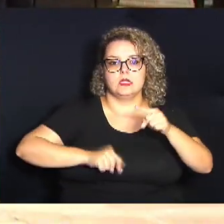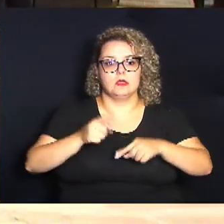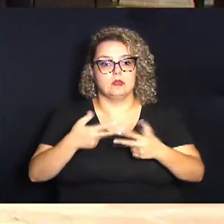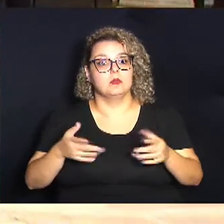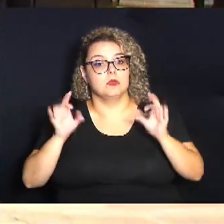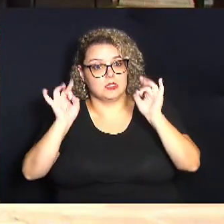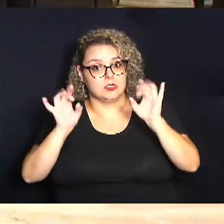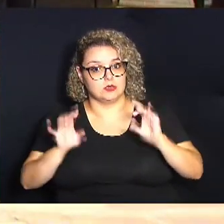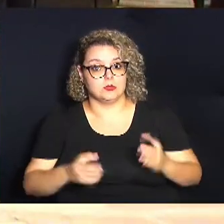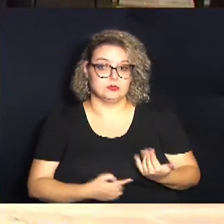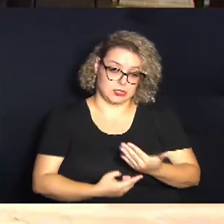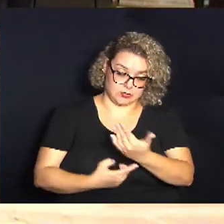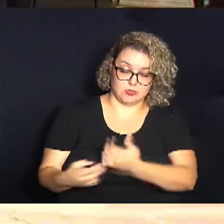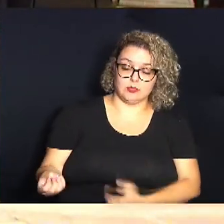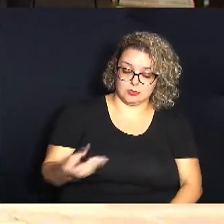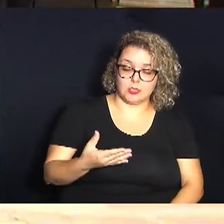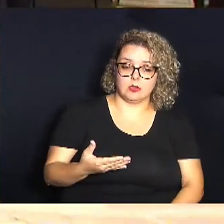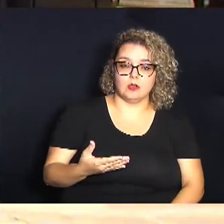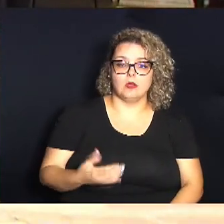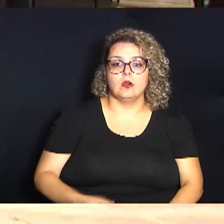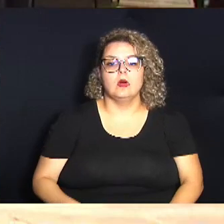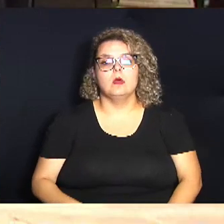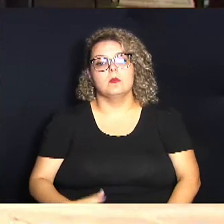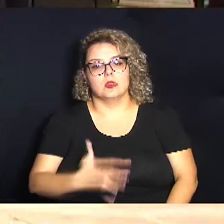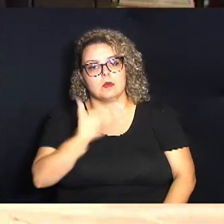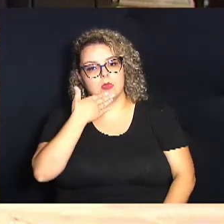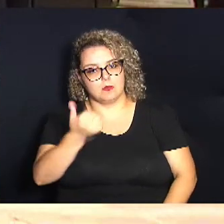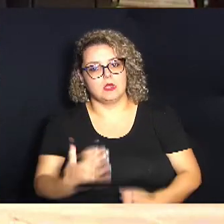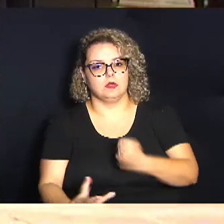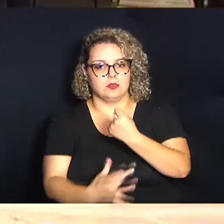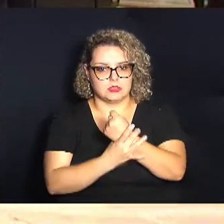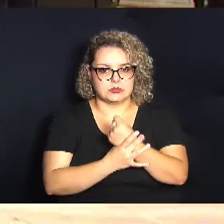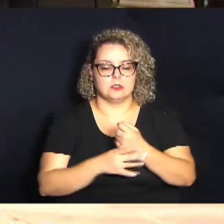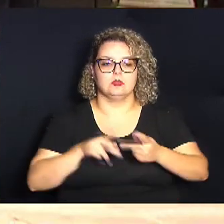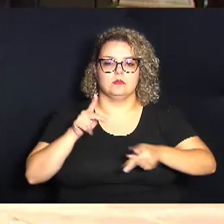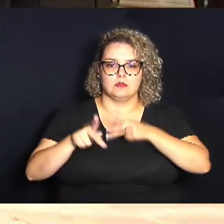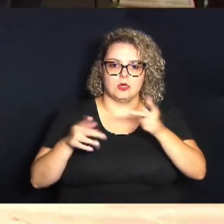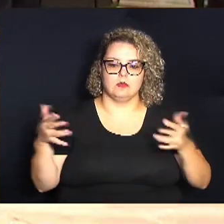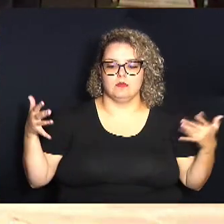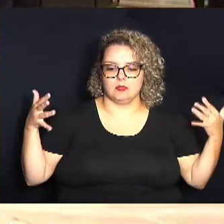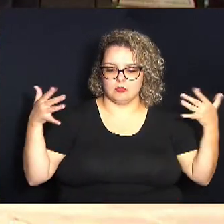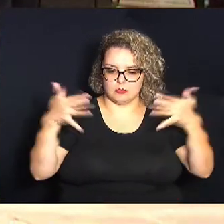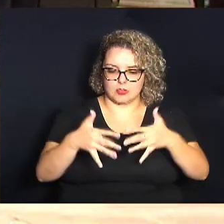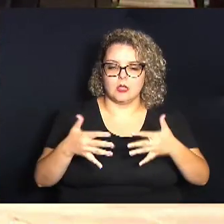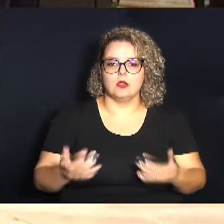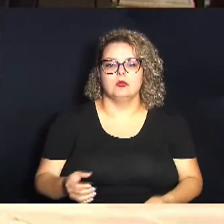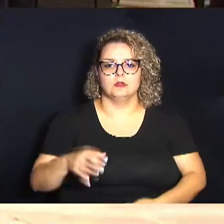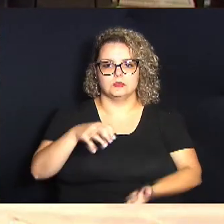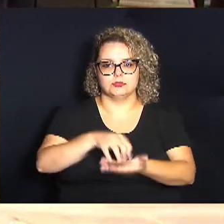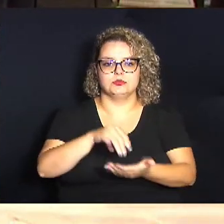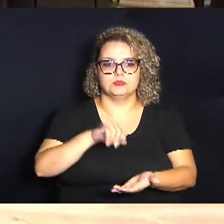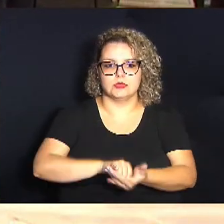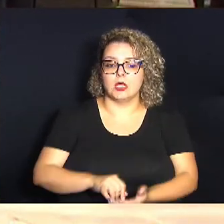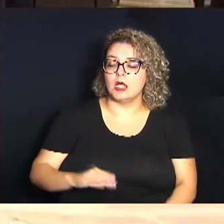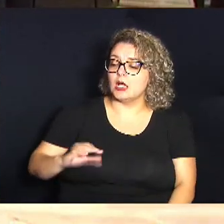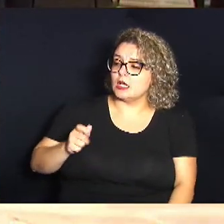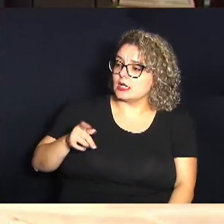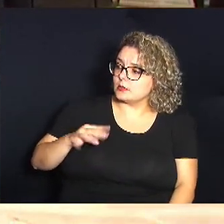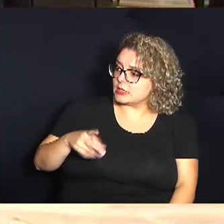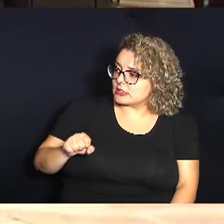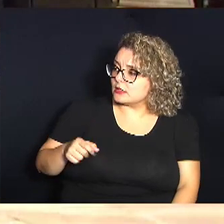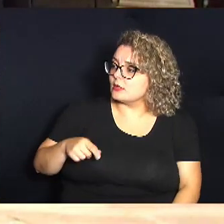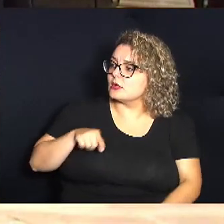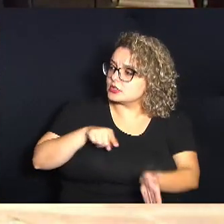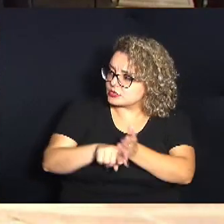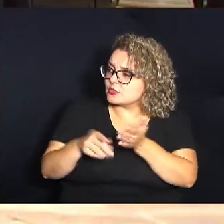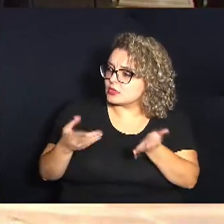sofisticados. Então, tudo para garantir uma melhor segurança para a população que estiver frequentando aqui o centro. Capitão, até ia te perguntar sobre